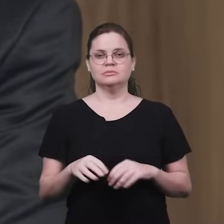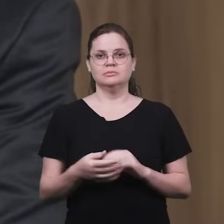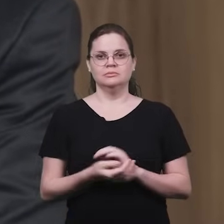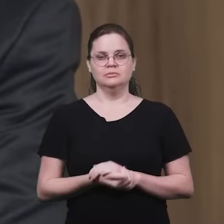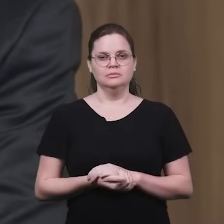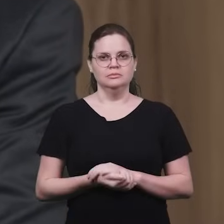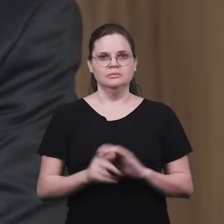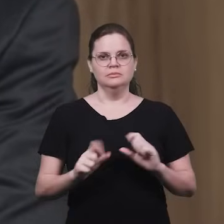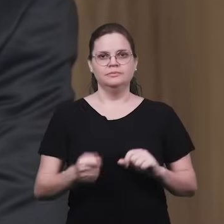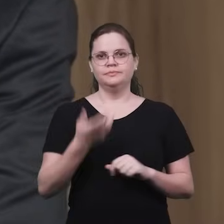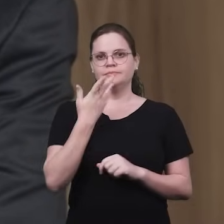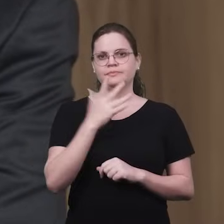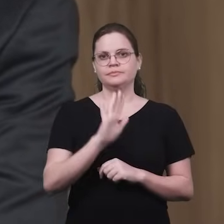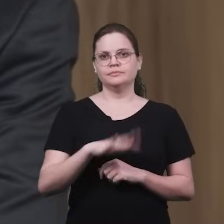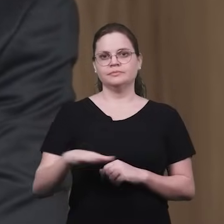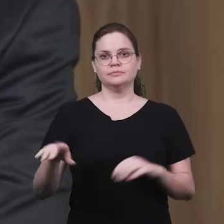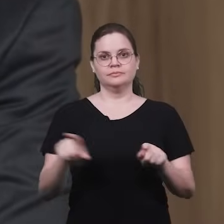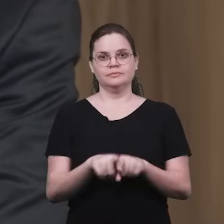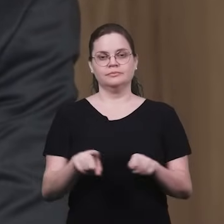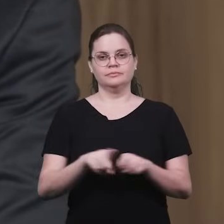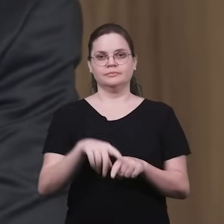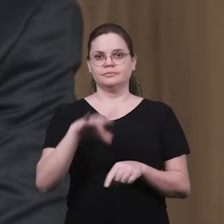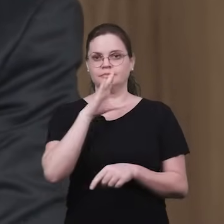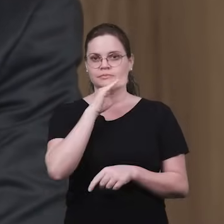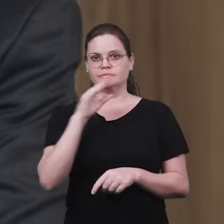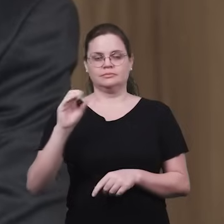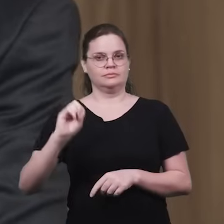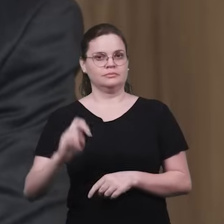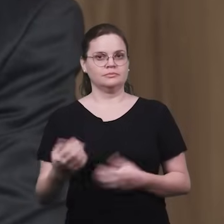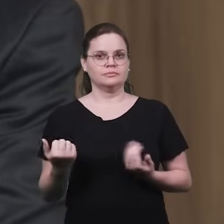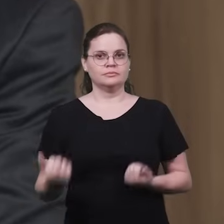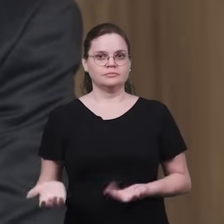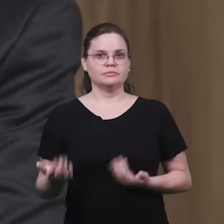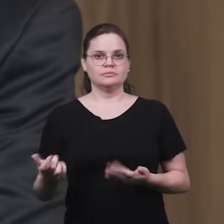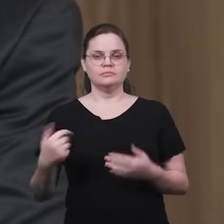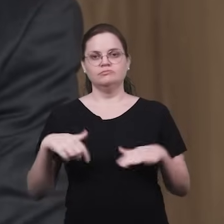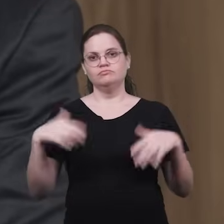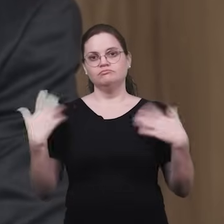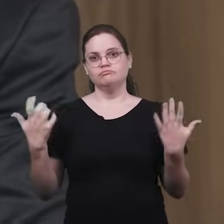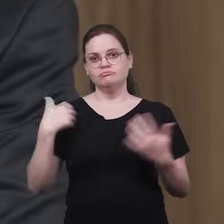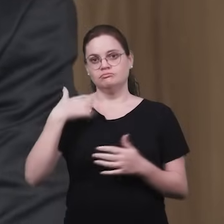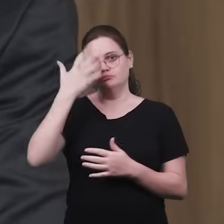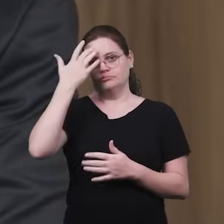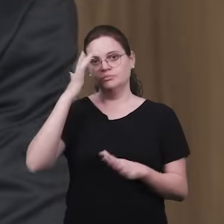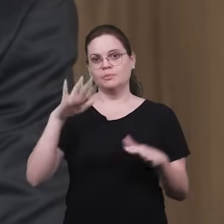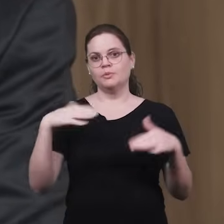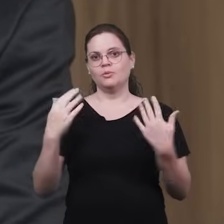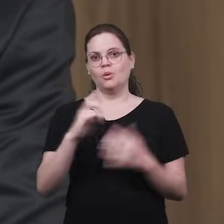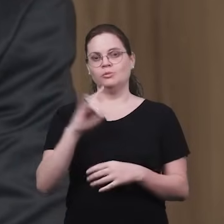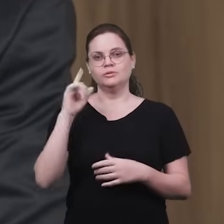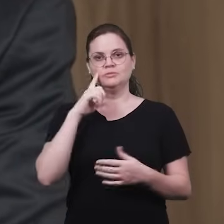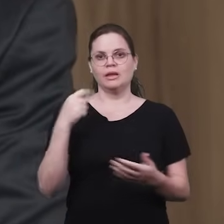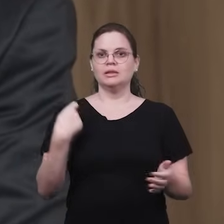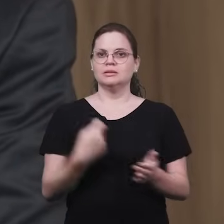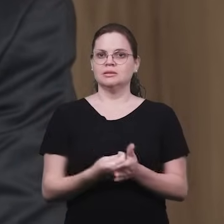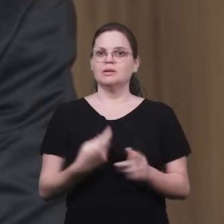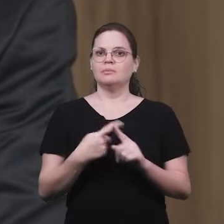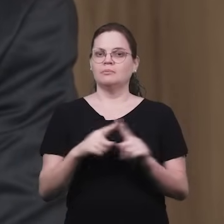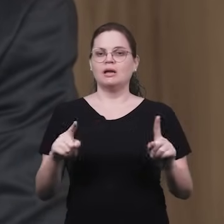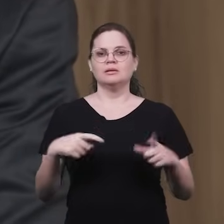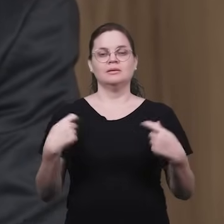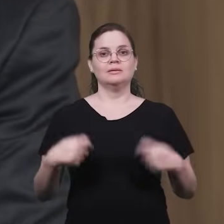criança e o adolescente ou o jovem, a gente não sabe quando que isso vai acontecer, essa decisão, mas ele saiba que